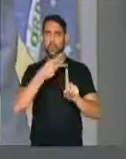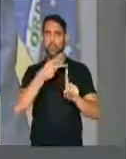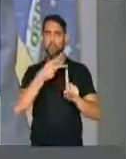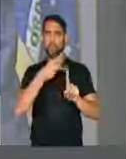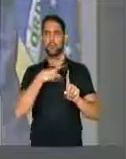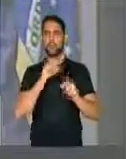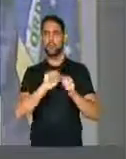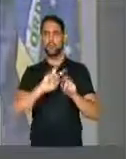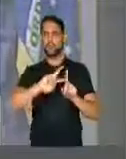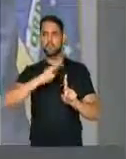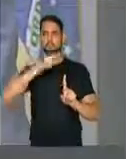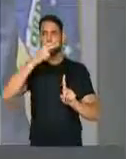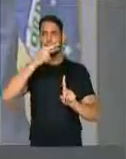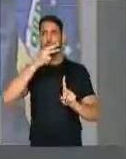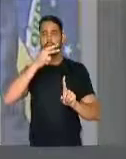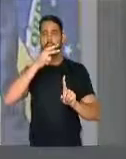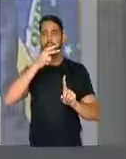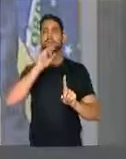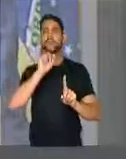aumento desenfreado